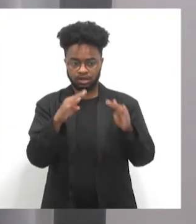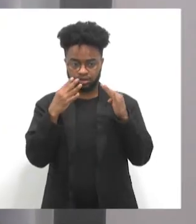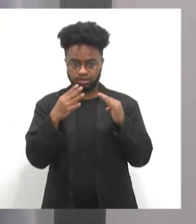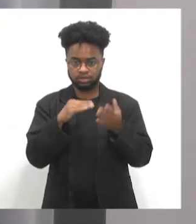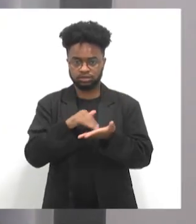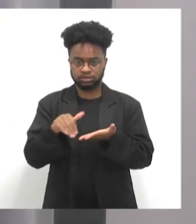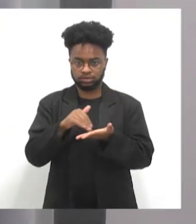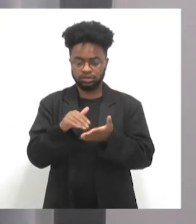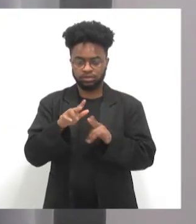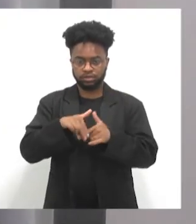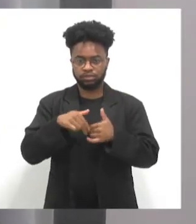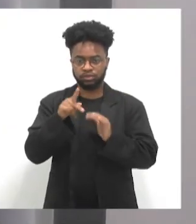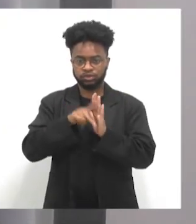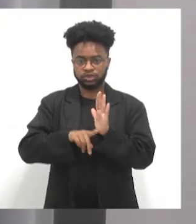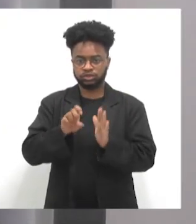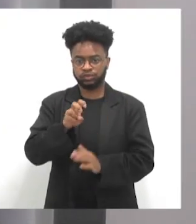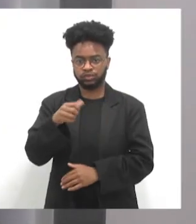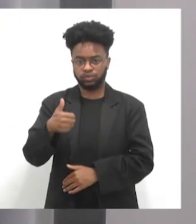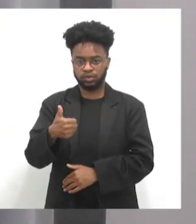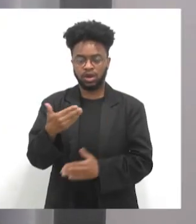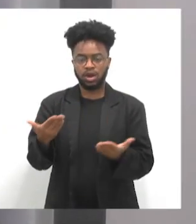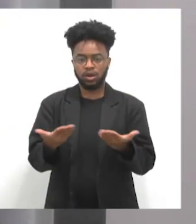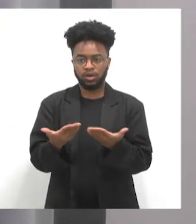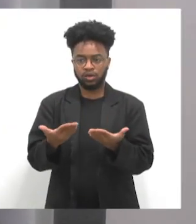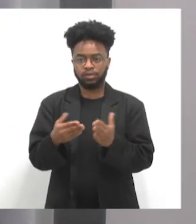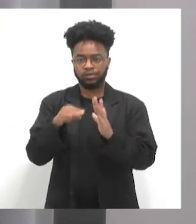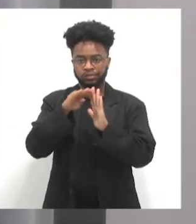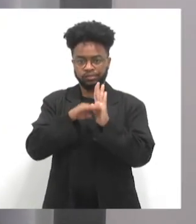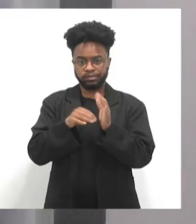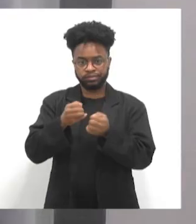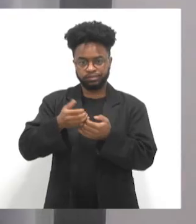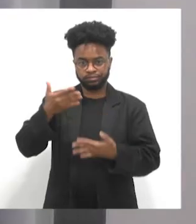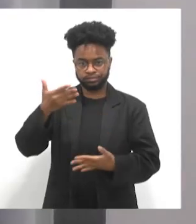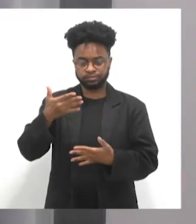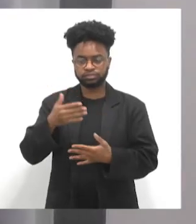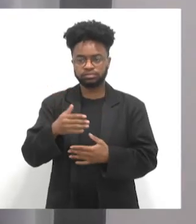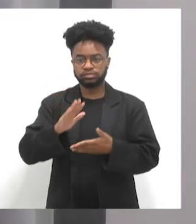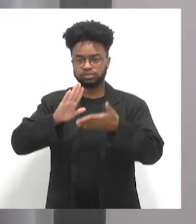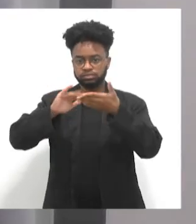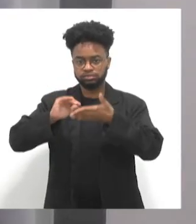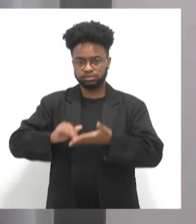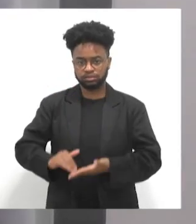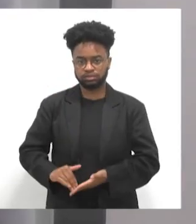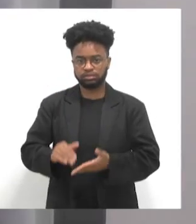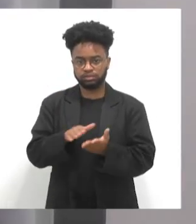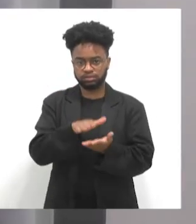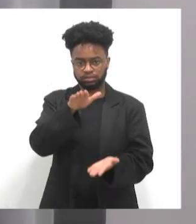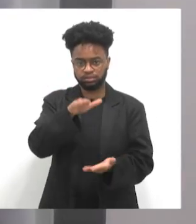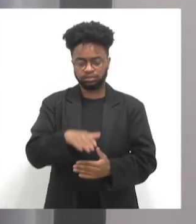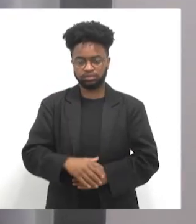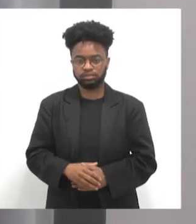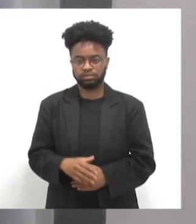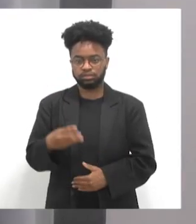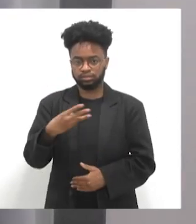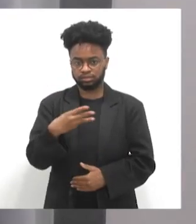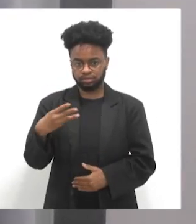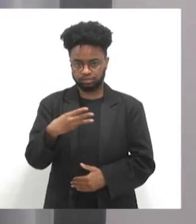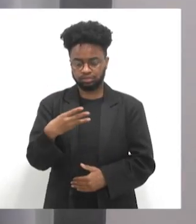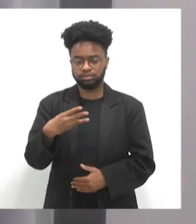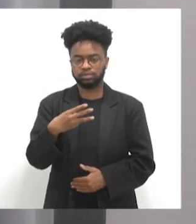desse projeto 51. Passo, então, a lista aqui dos excluídos do bloco, tá?